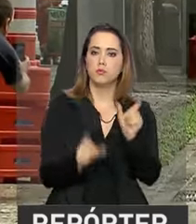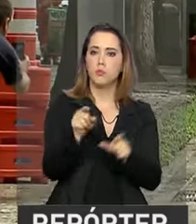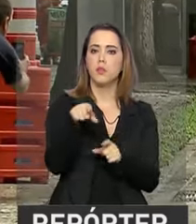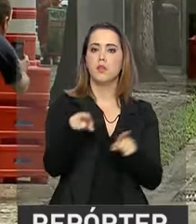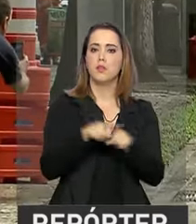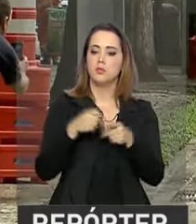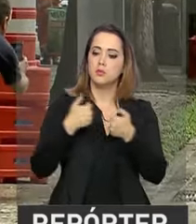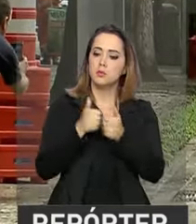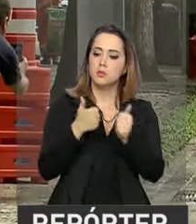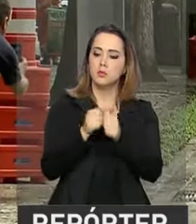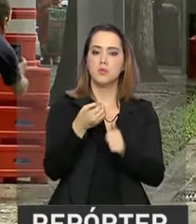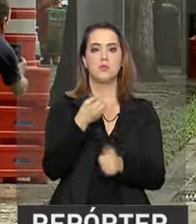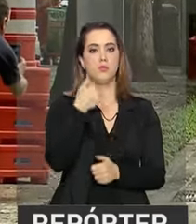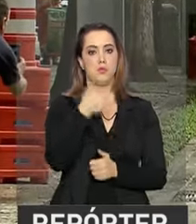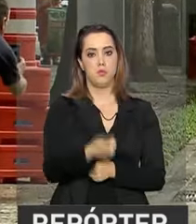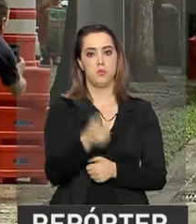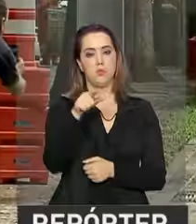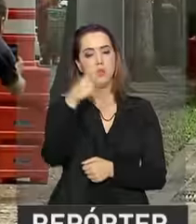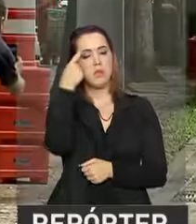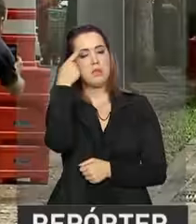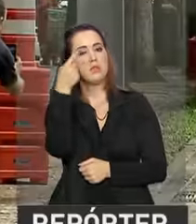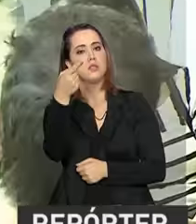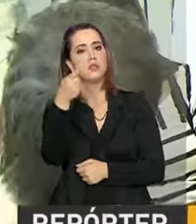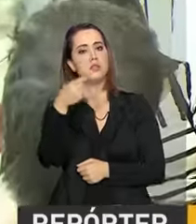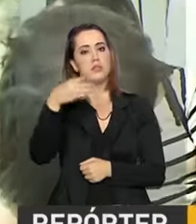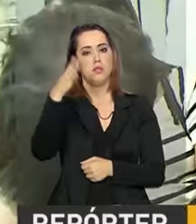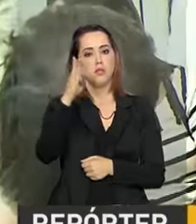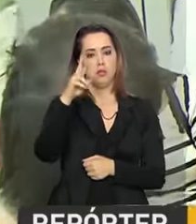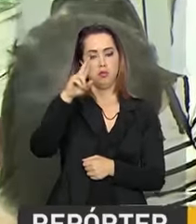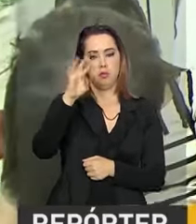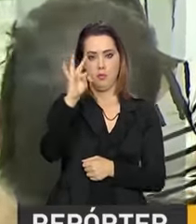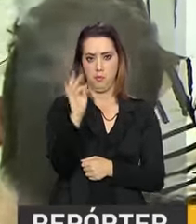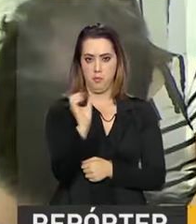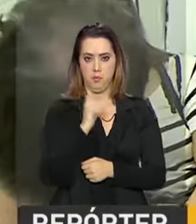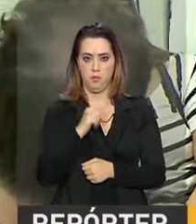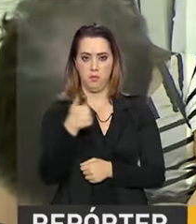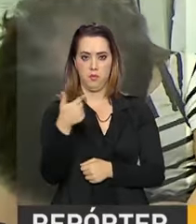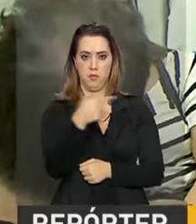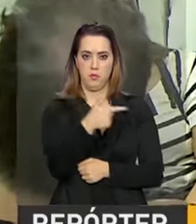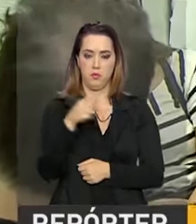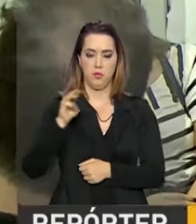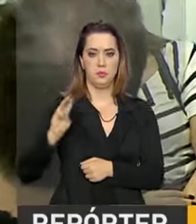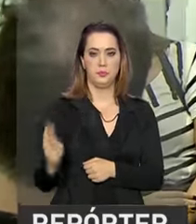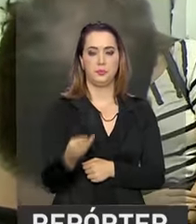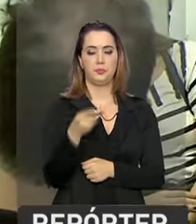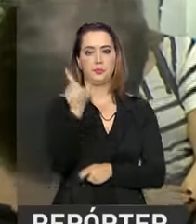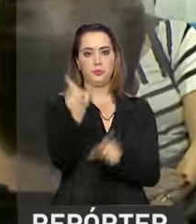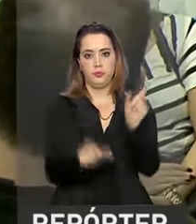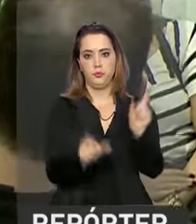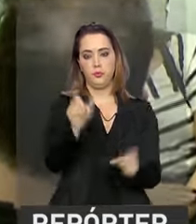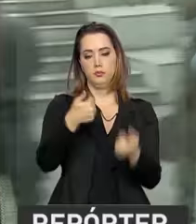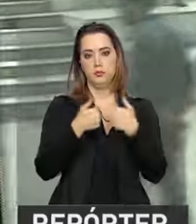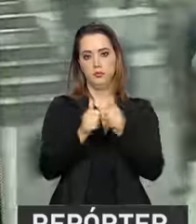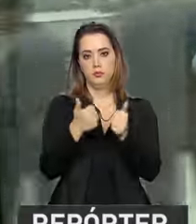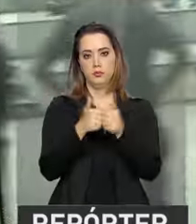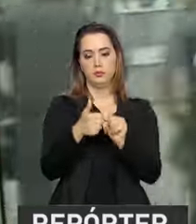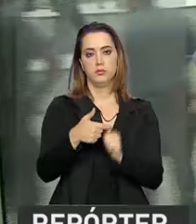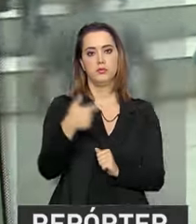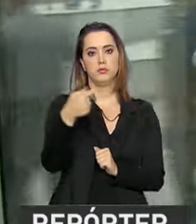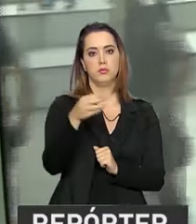transporte público para se ter uma ideia o BRT teve quase 12 milhões de passageiros o que responde a